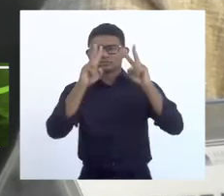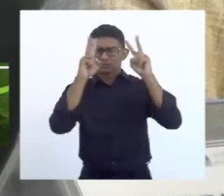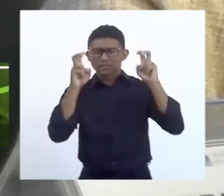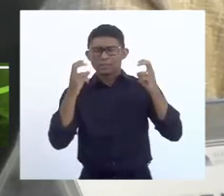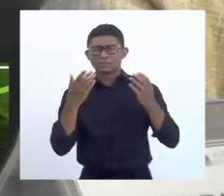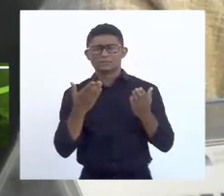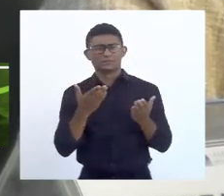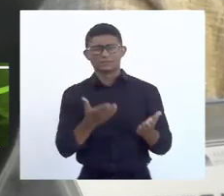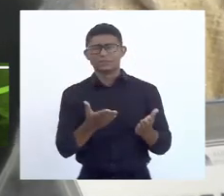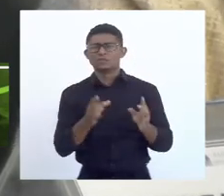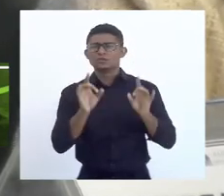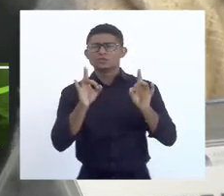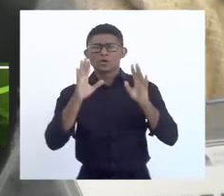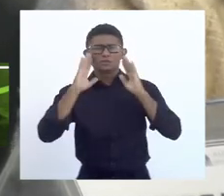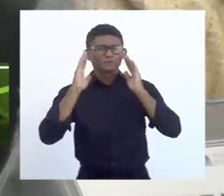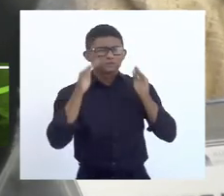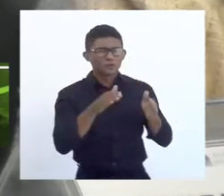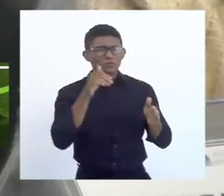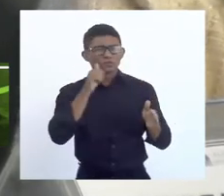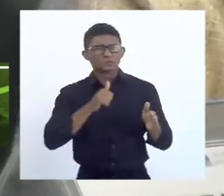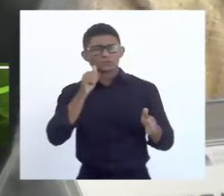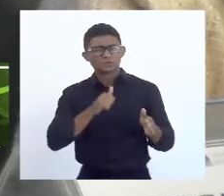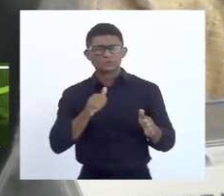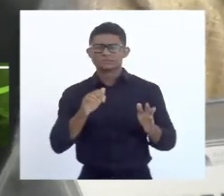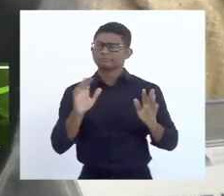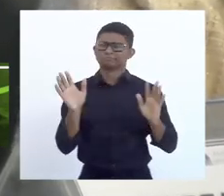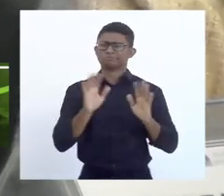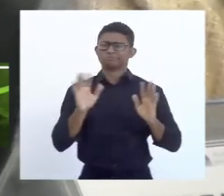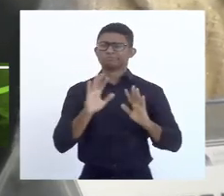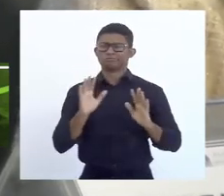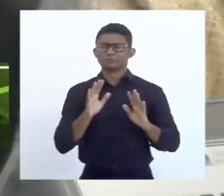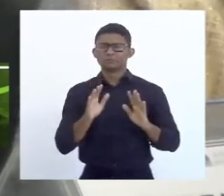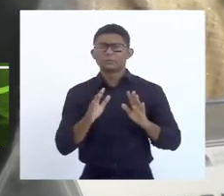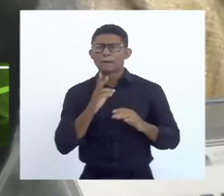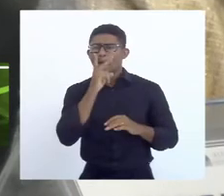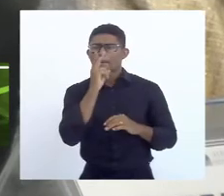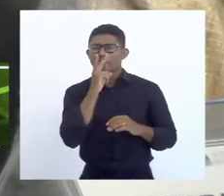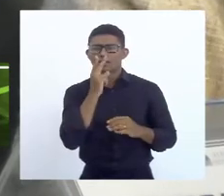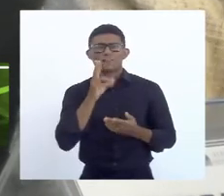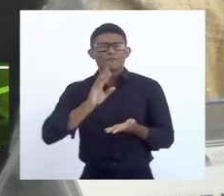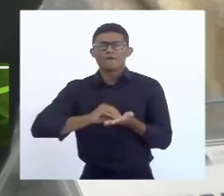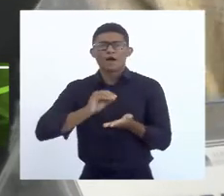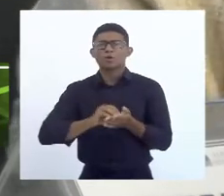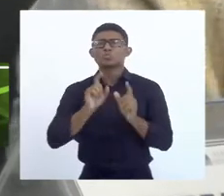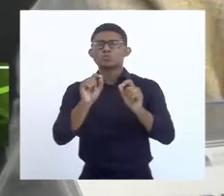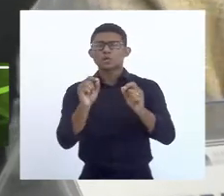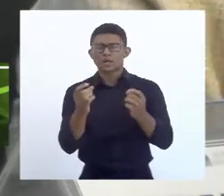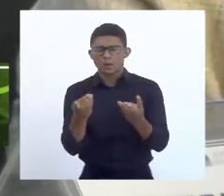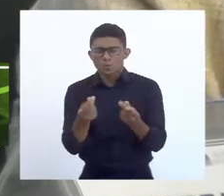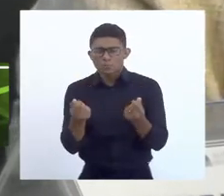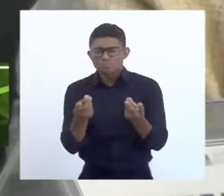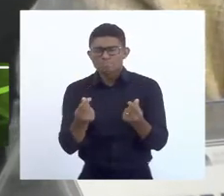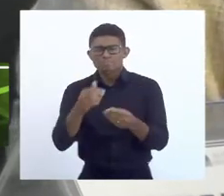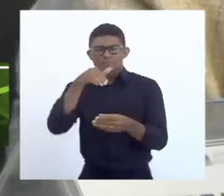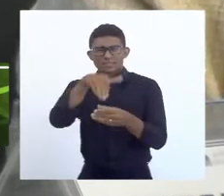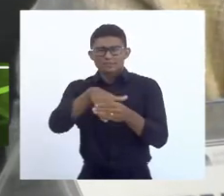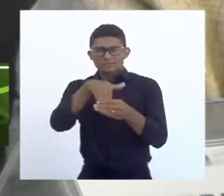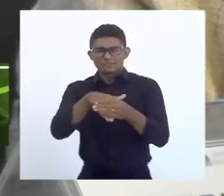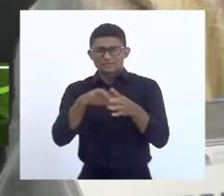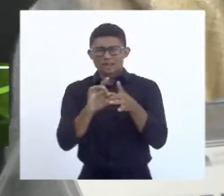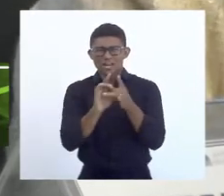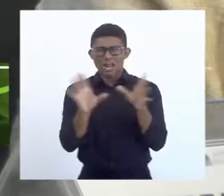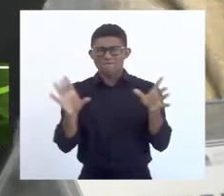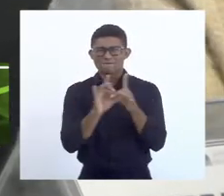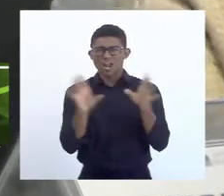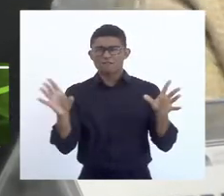por mulheres, né? Ele é um tema sobre a falta de qualidade da nossa democracia, ele é um tema